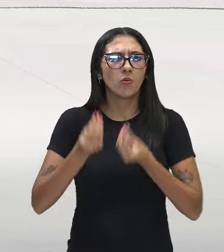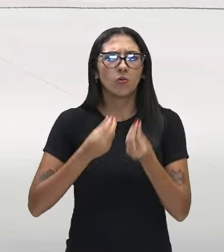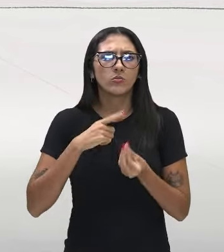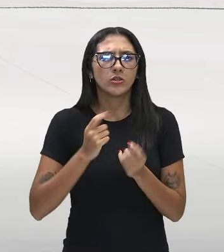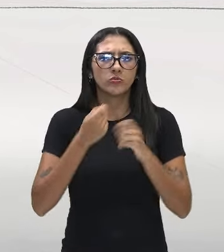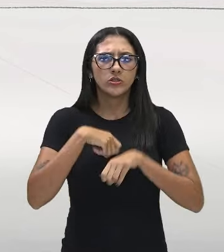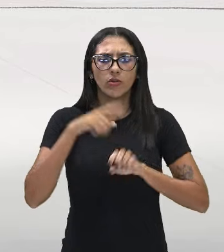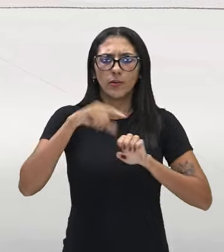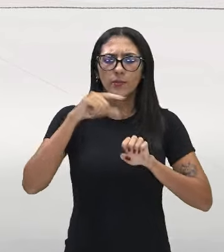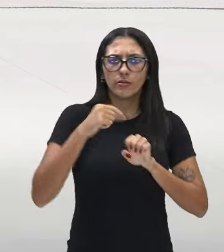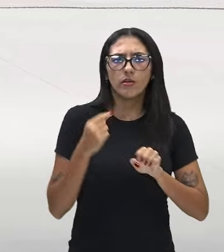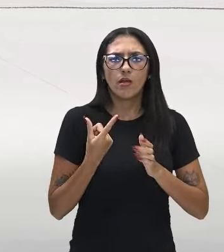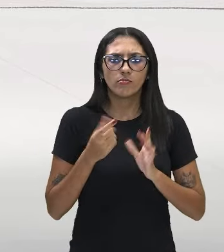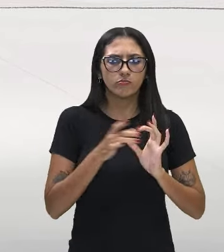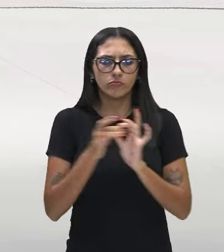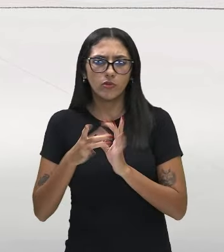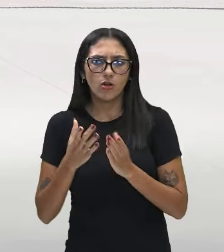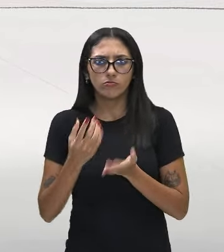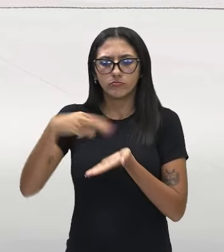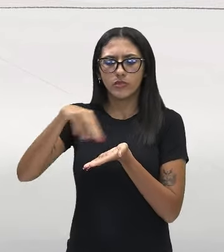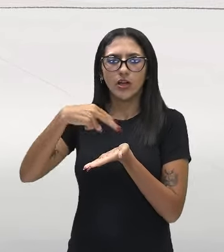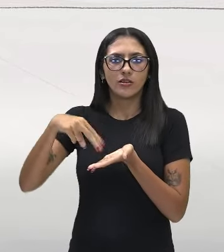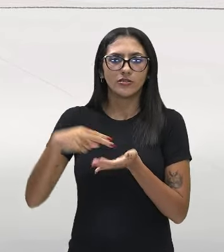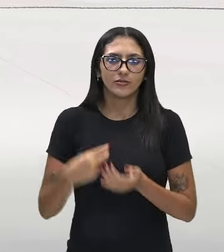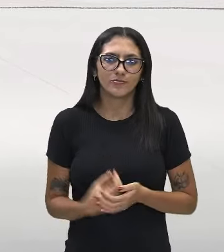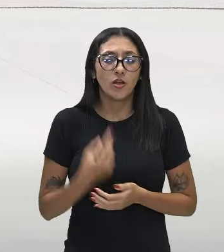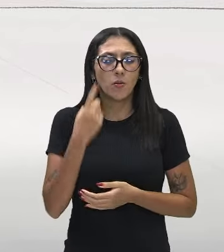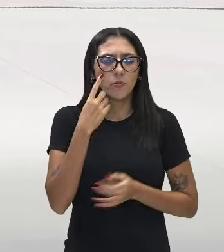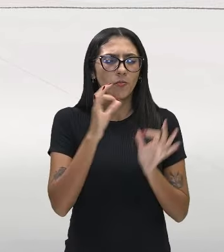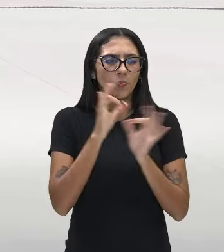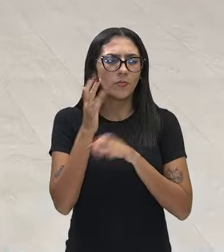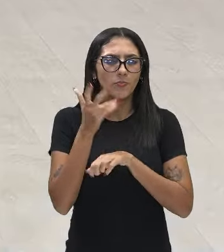com dança, por exemplo? Vamos ver um vídeo que vai mostrar pra gente?